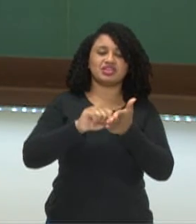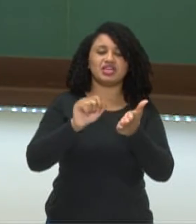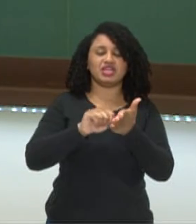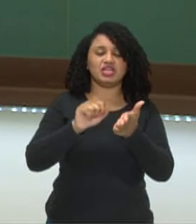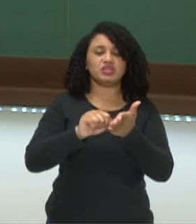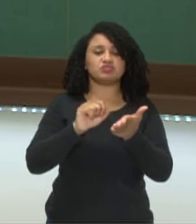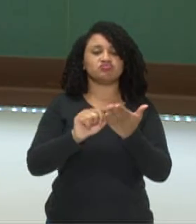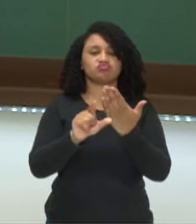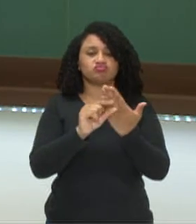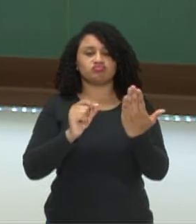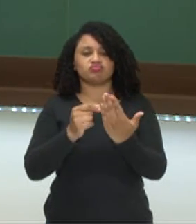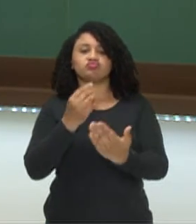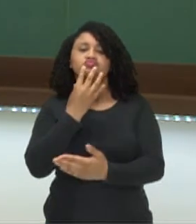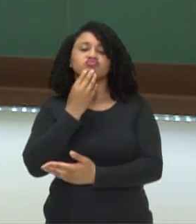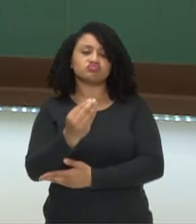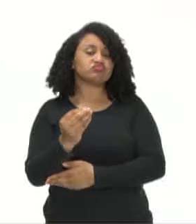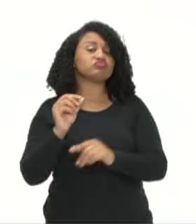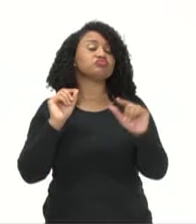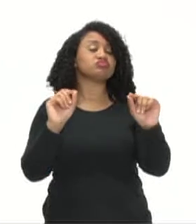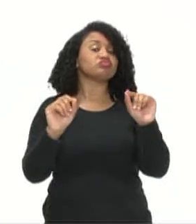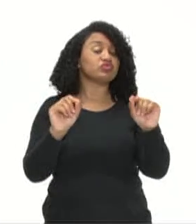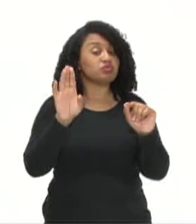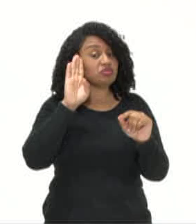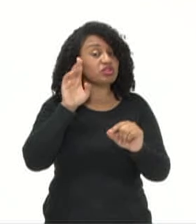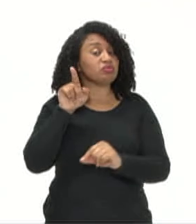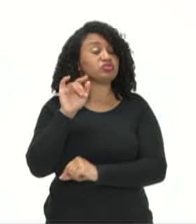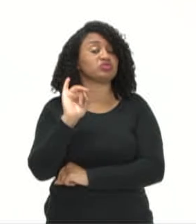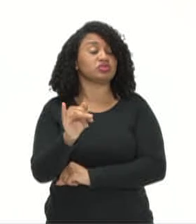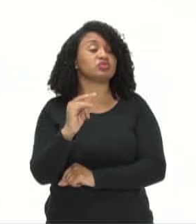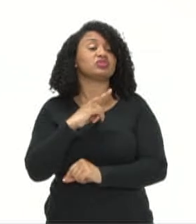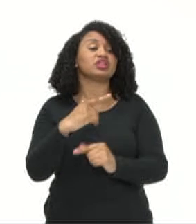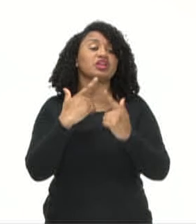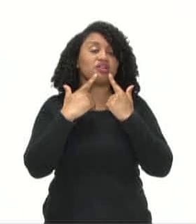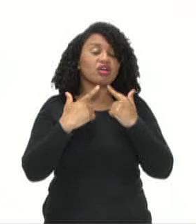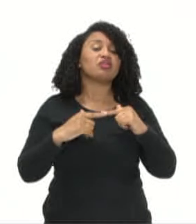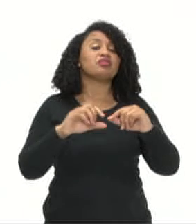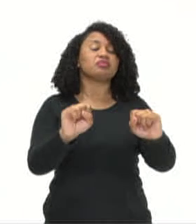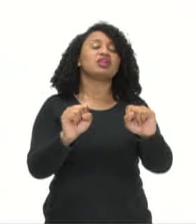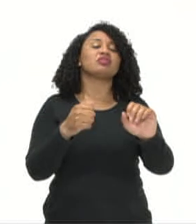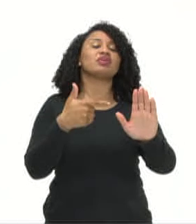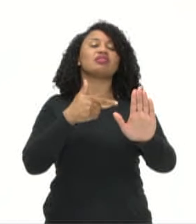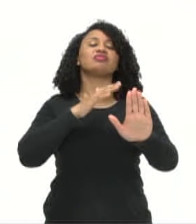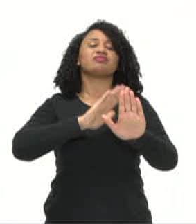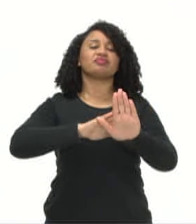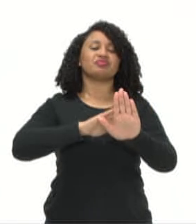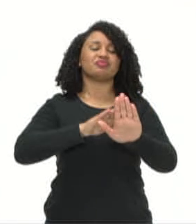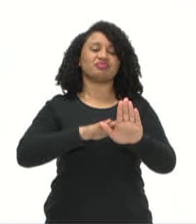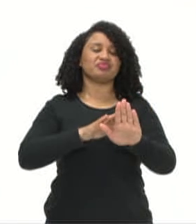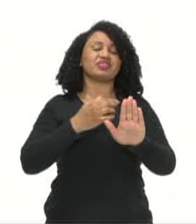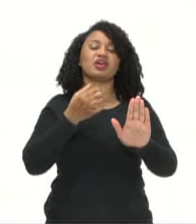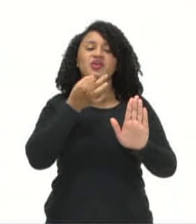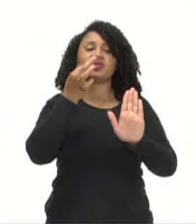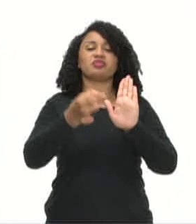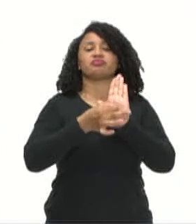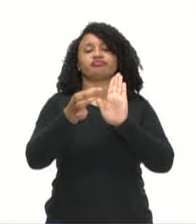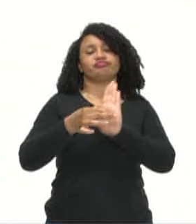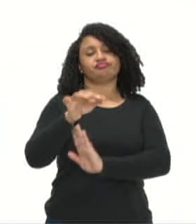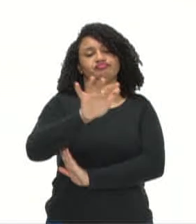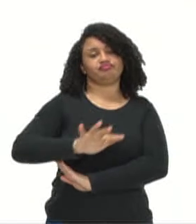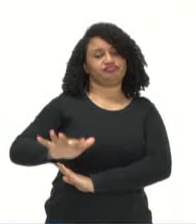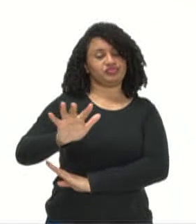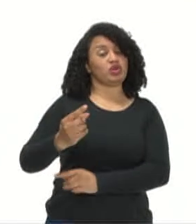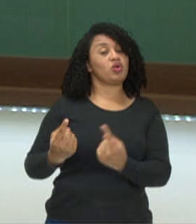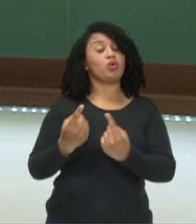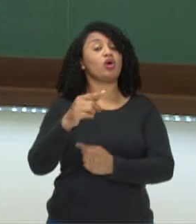neste conto, que aparece uma linguagem irônica, uma crítica da realidade, né? Qual